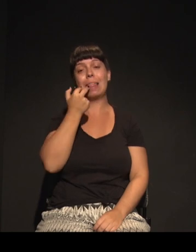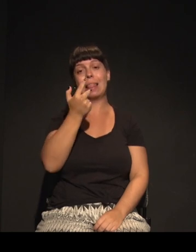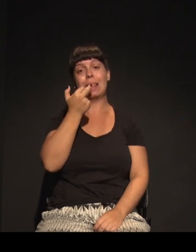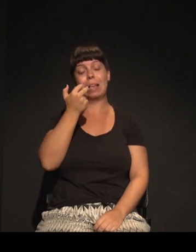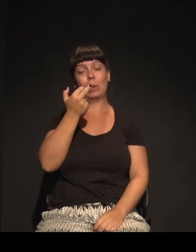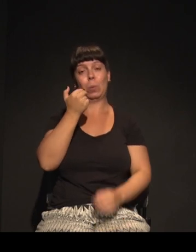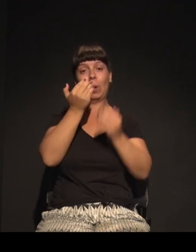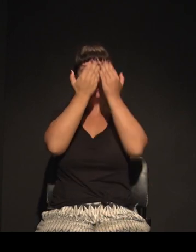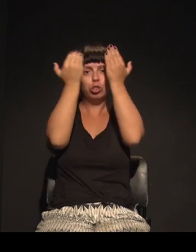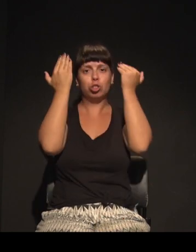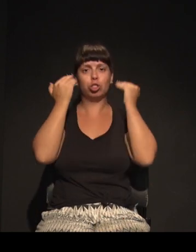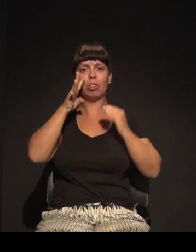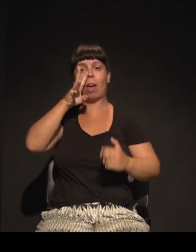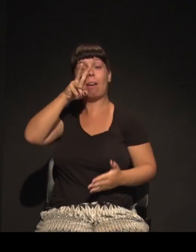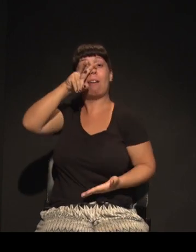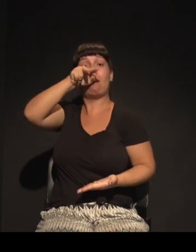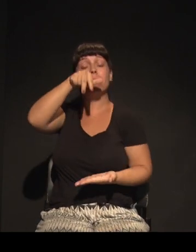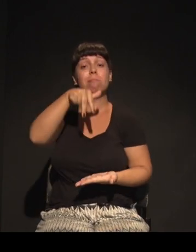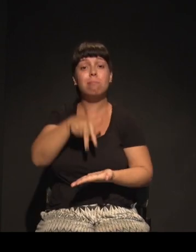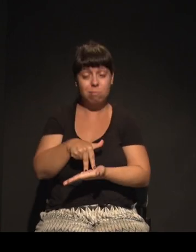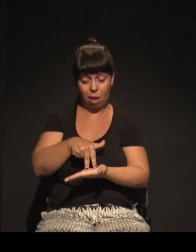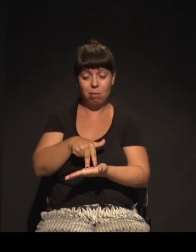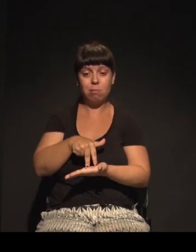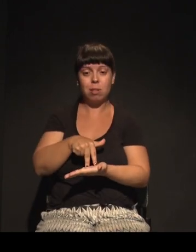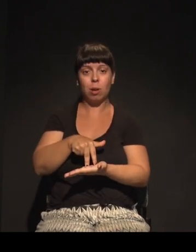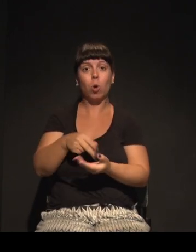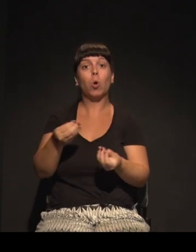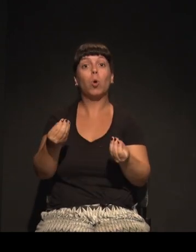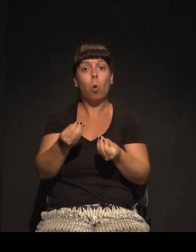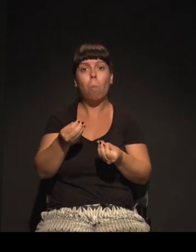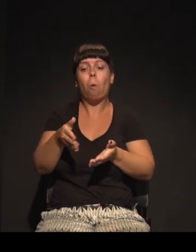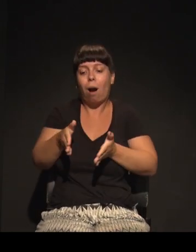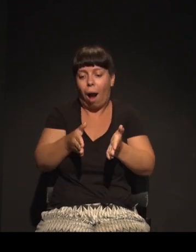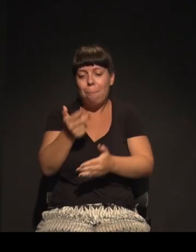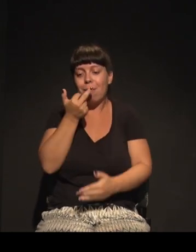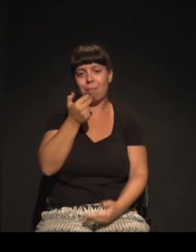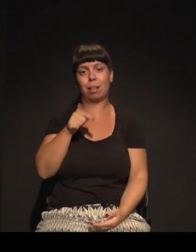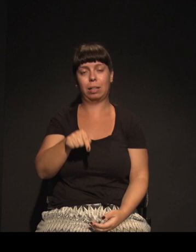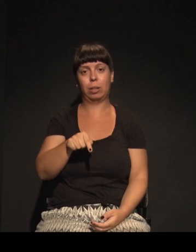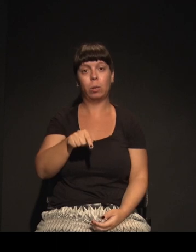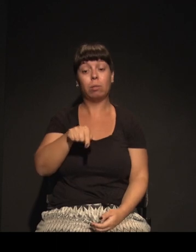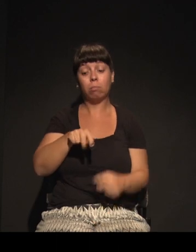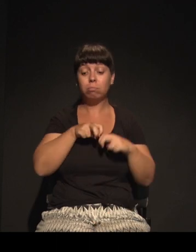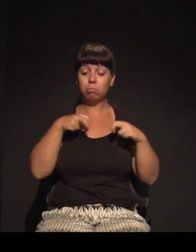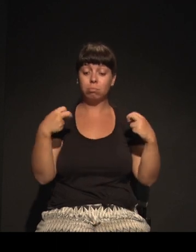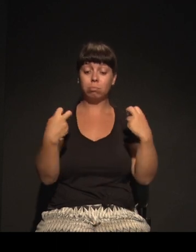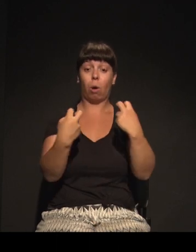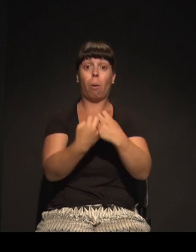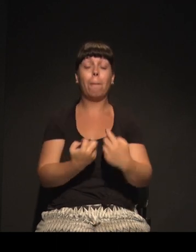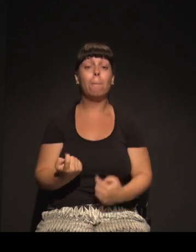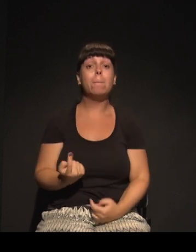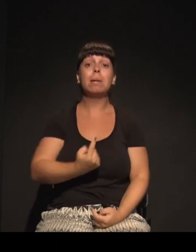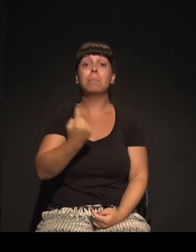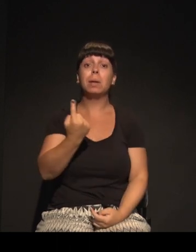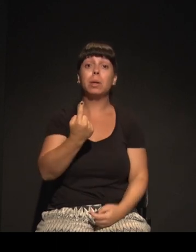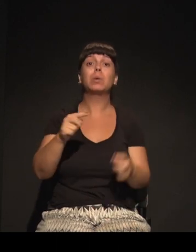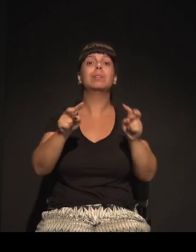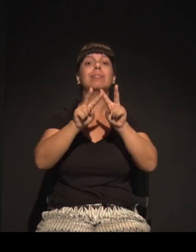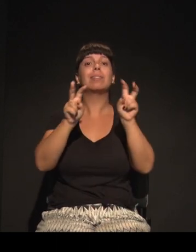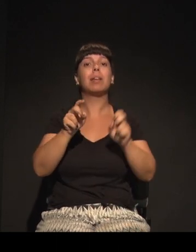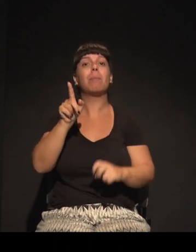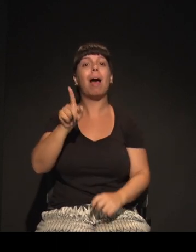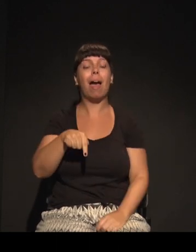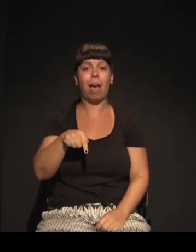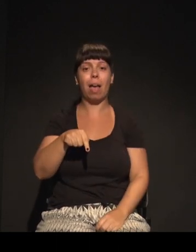resistência é a partir das línguas indígenas ea nossa para o nosso primeiro círculo tem como tema exatamente